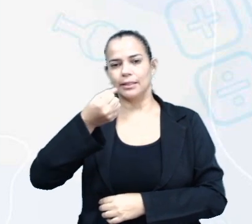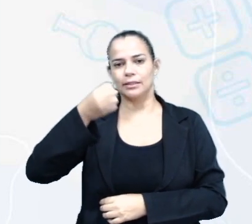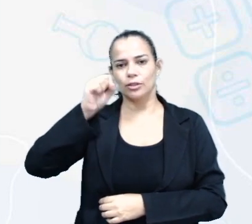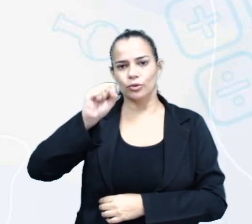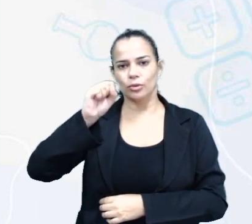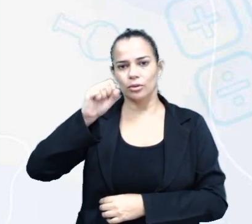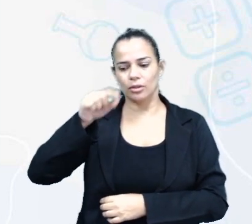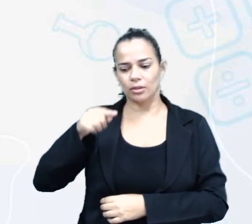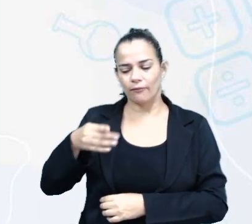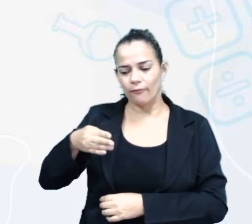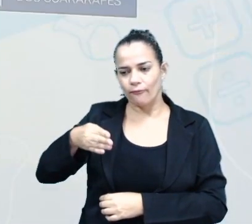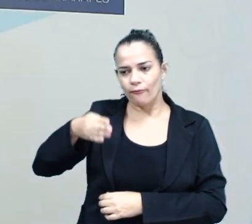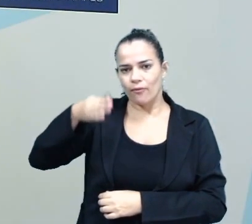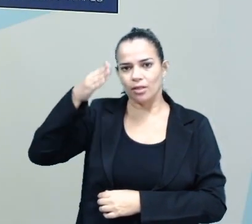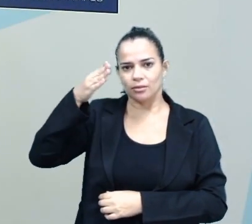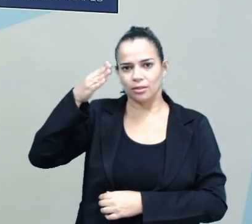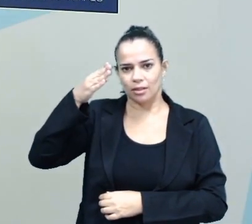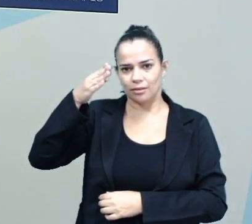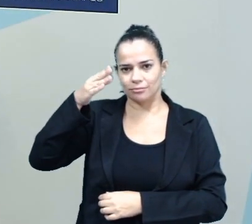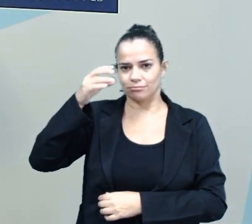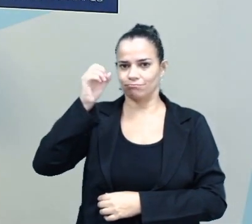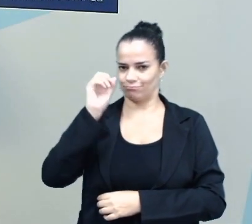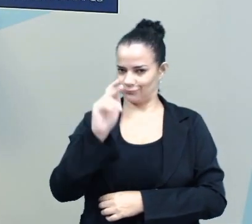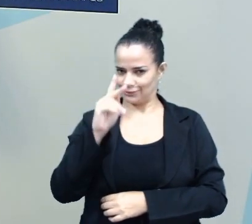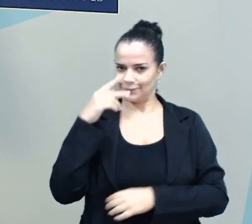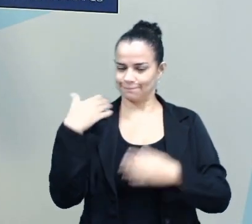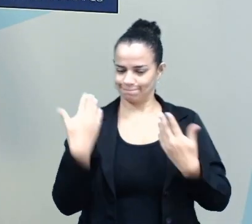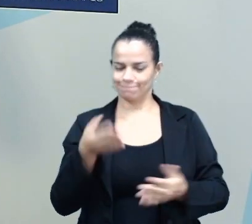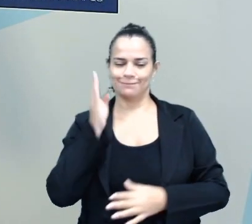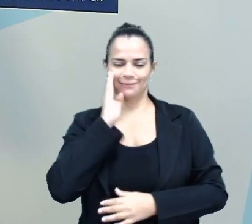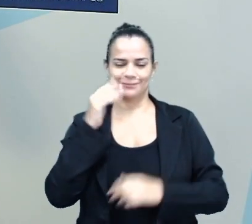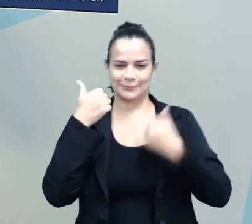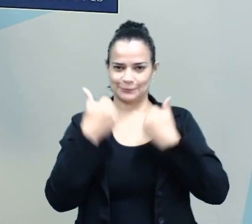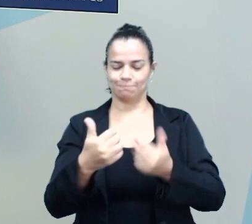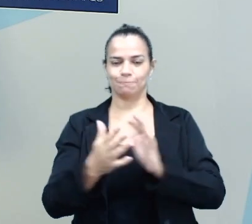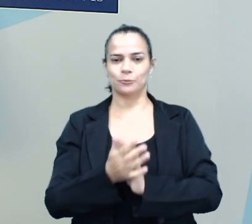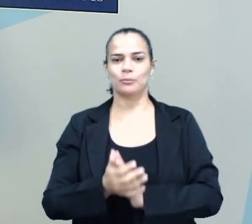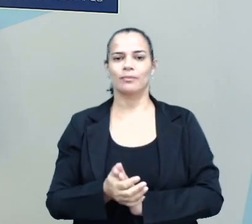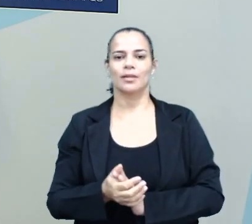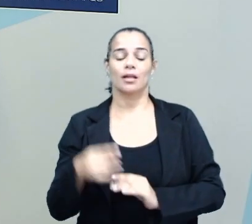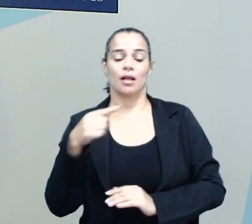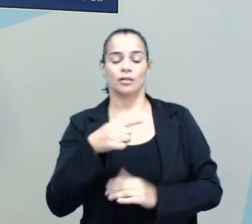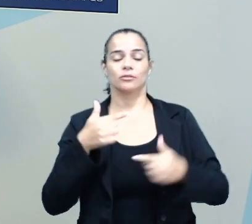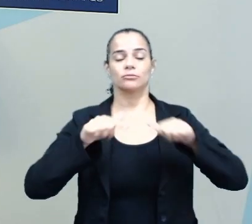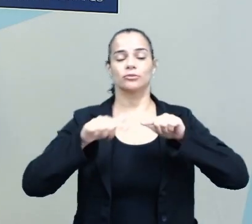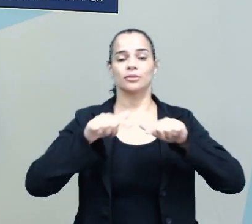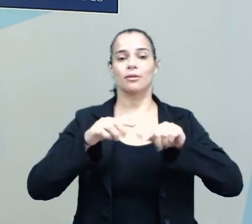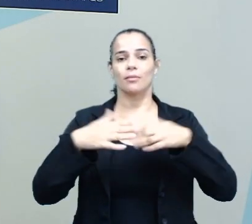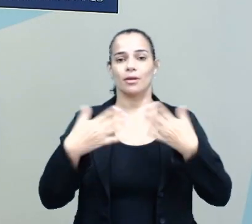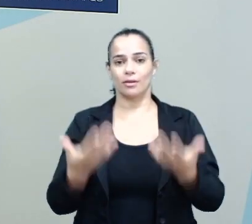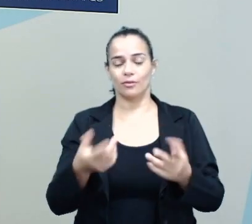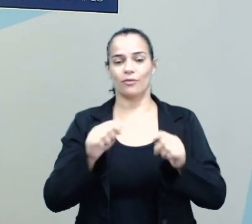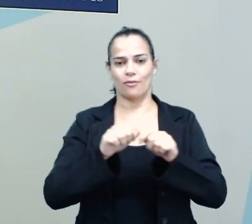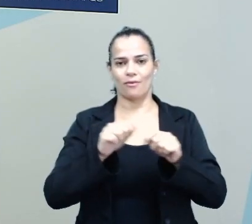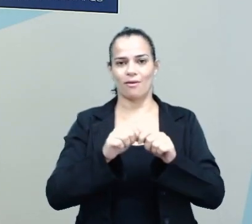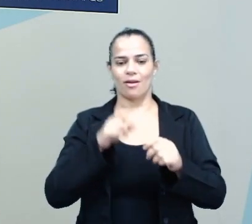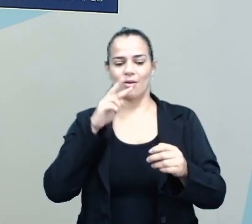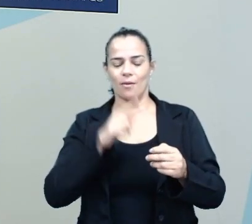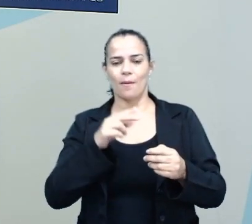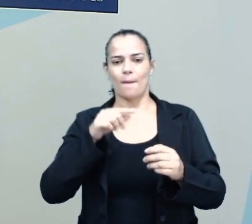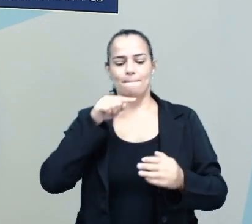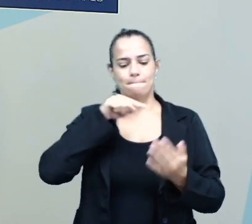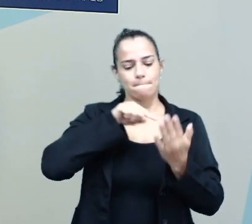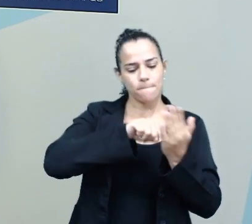verticais? Beleza, pessoal? É isso aí. A gente hoje trabalhou potenciação